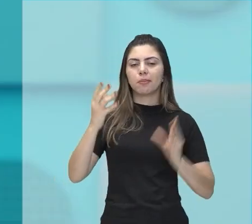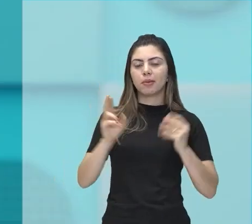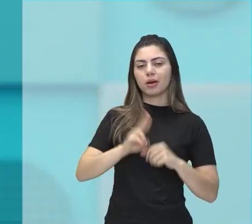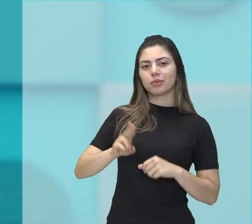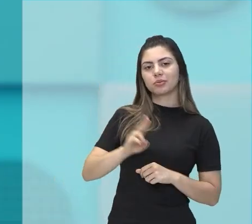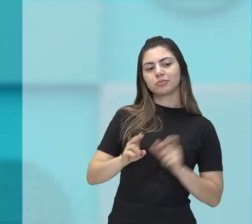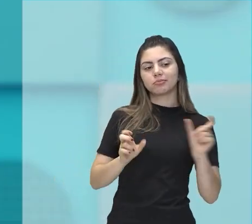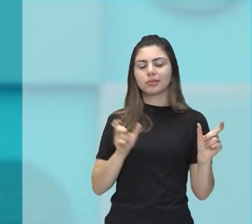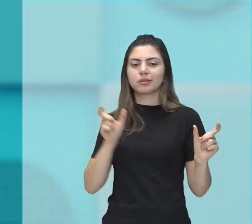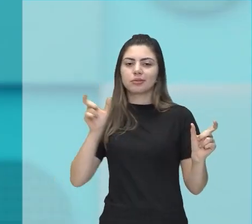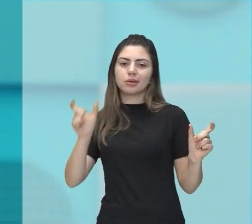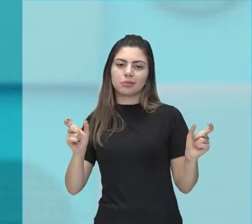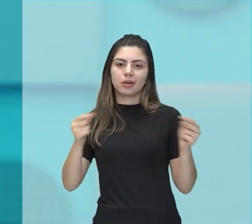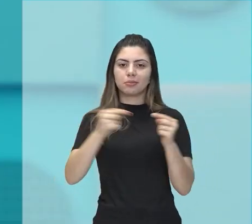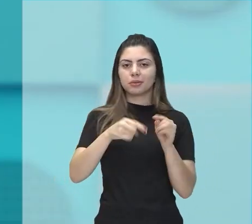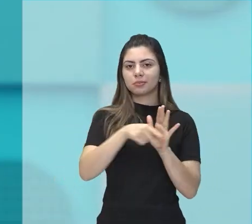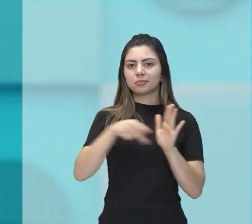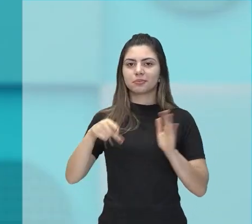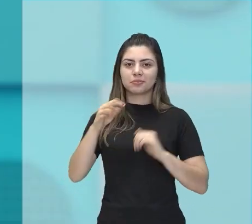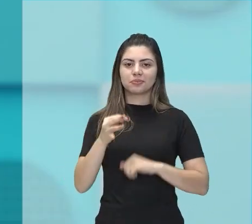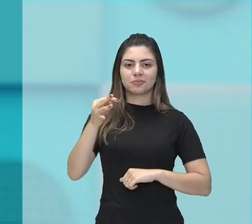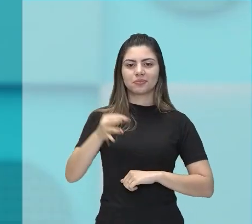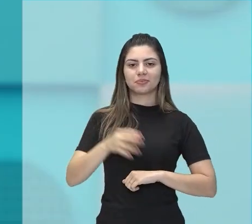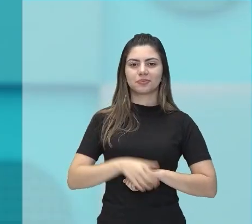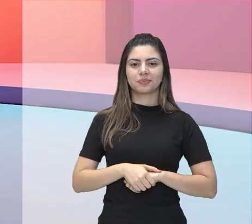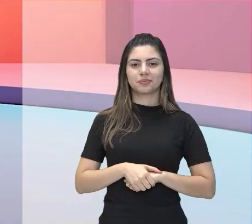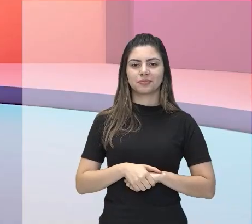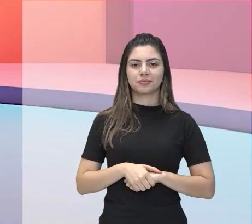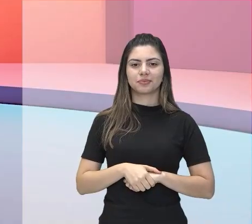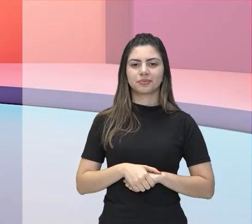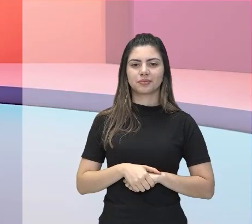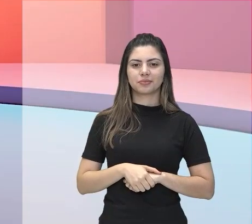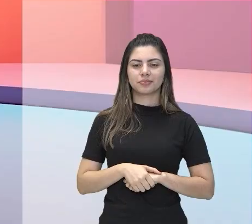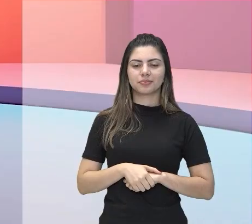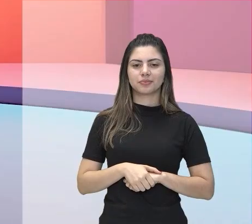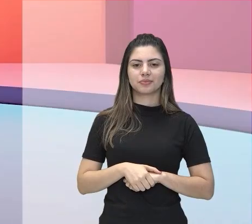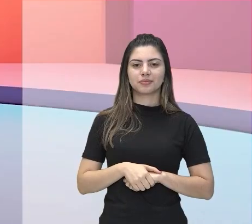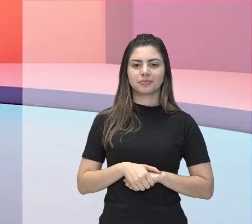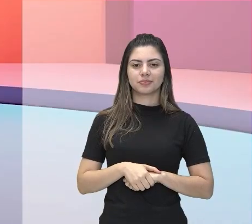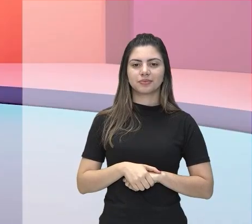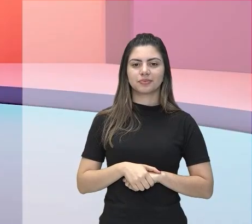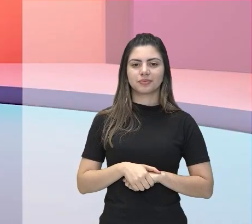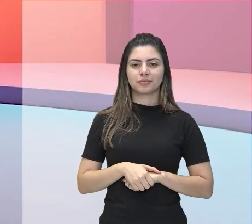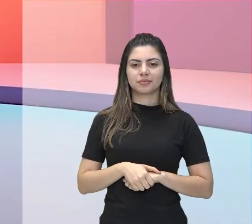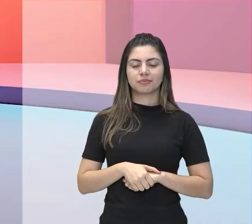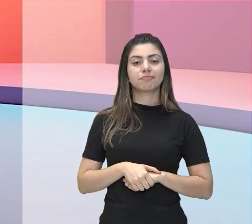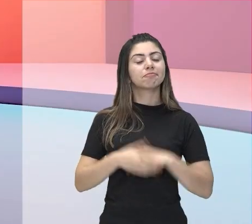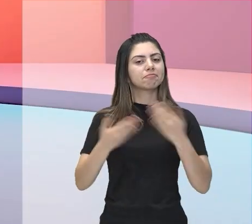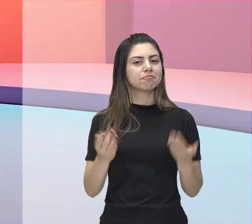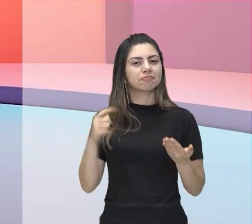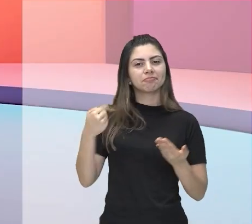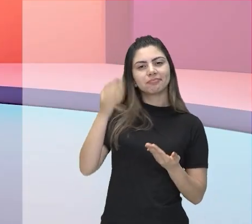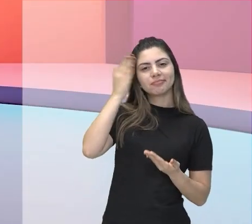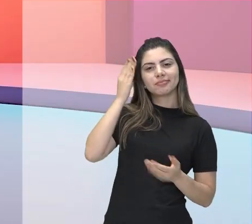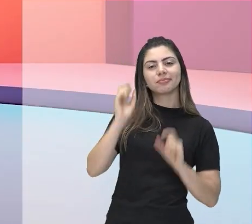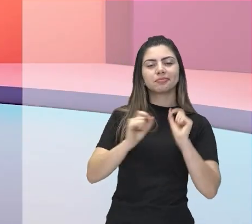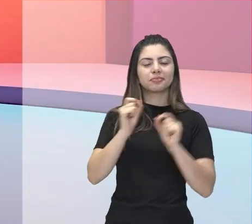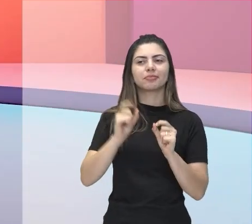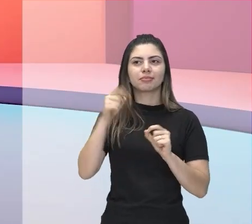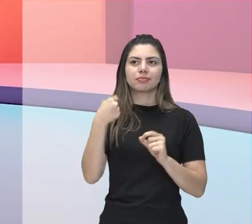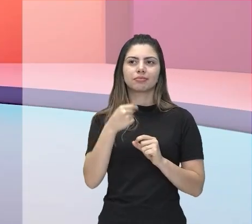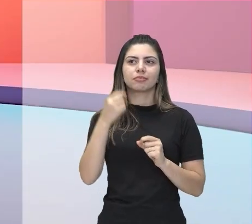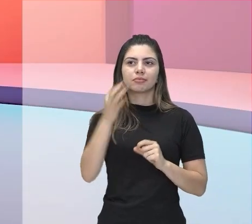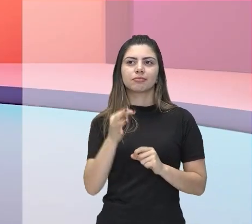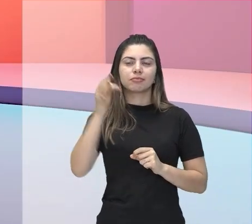dois tipos de futuro. Ok? Vamos lá. Hey everyone! Nós já sabemos que para falar do futuro